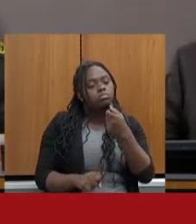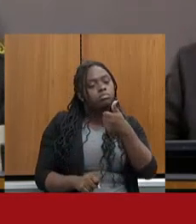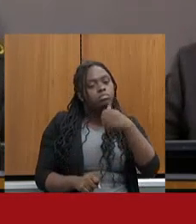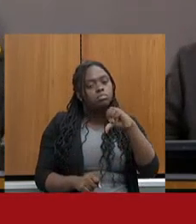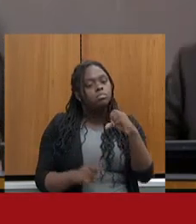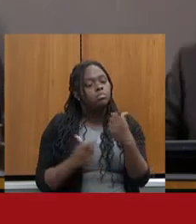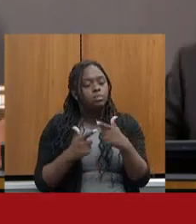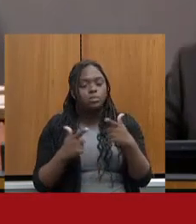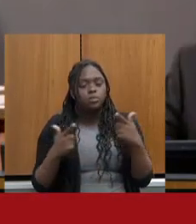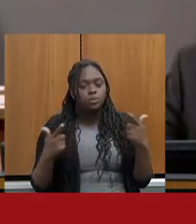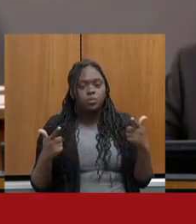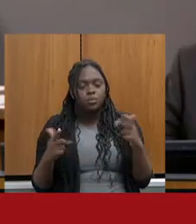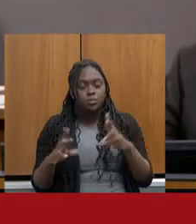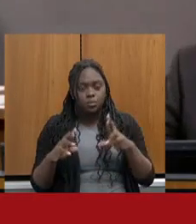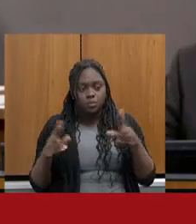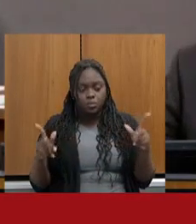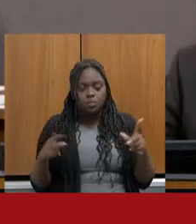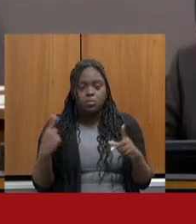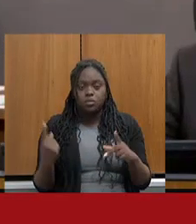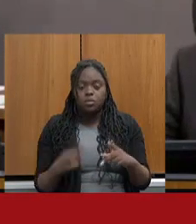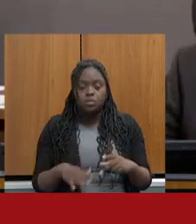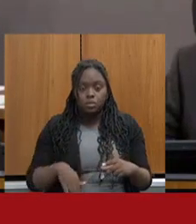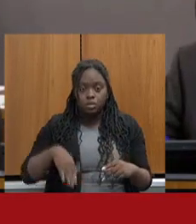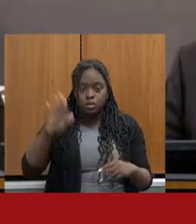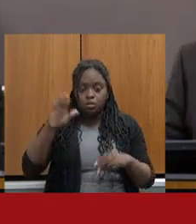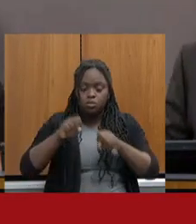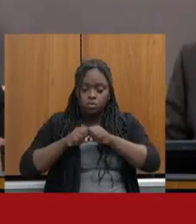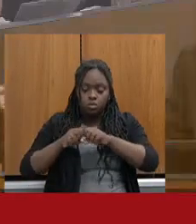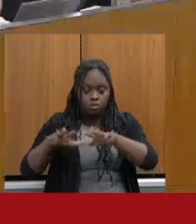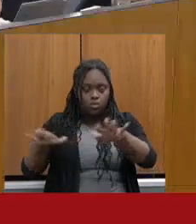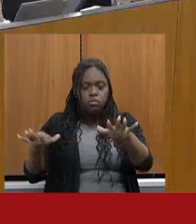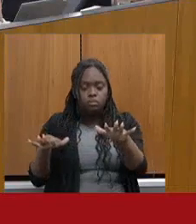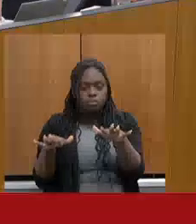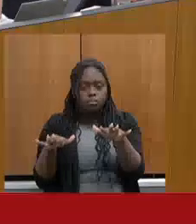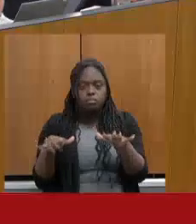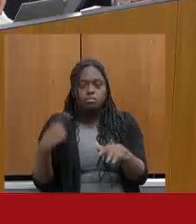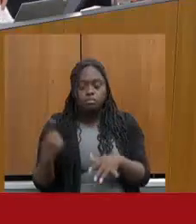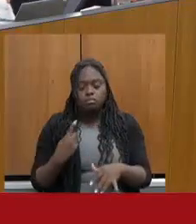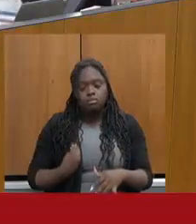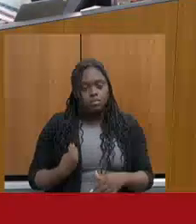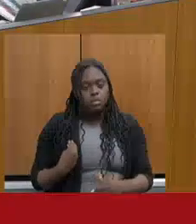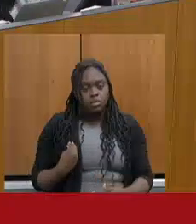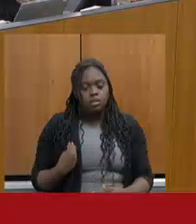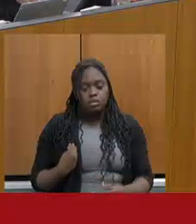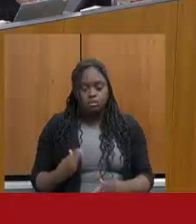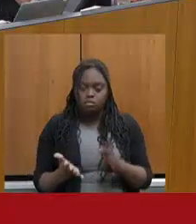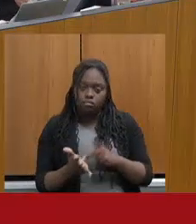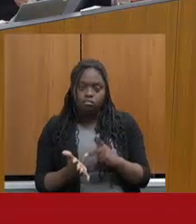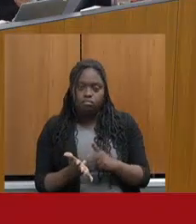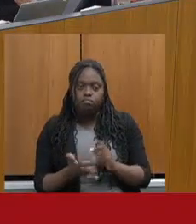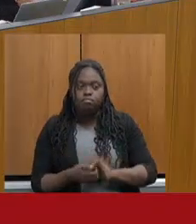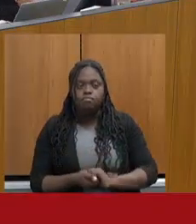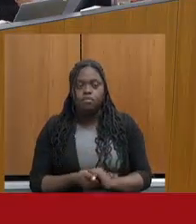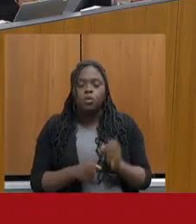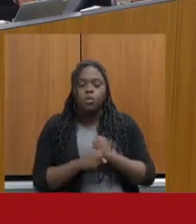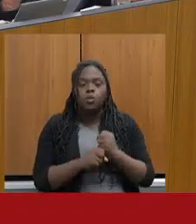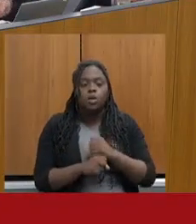obstante nós aumentamos a nossa expansão a nossa presença melhor dizendo em